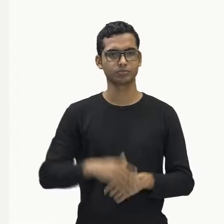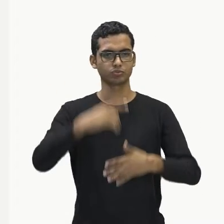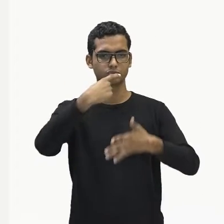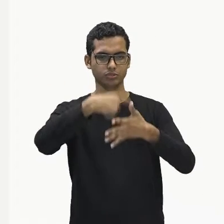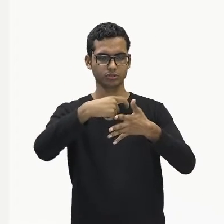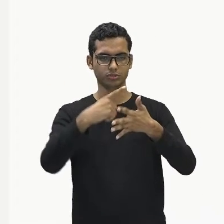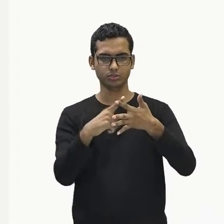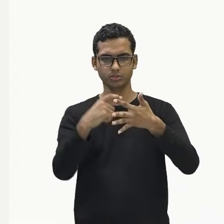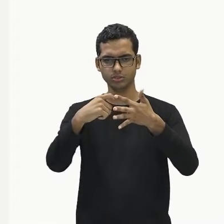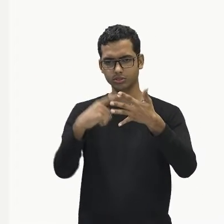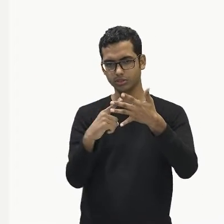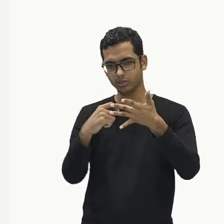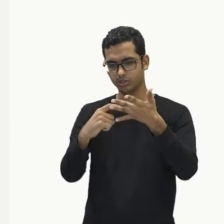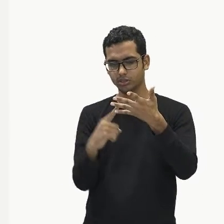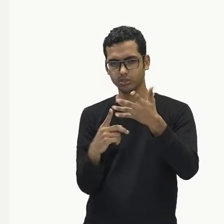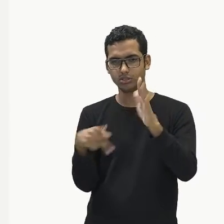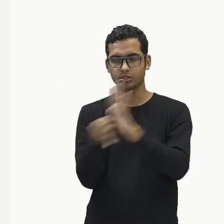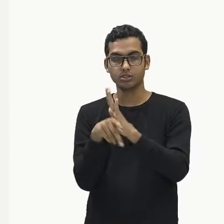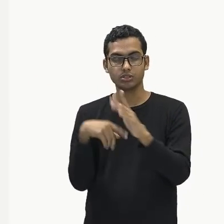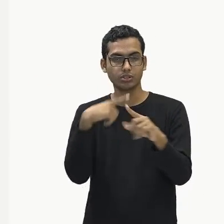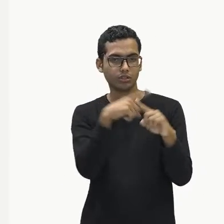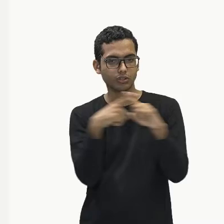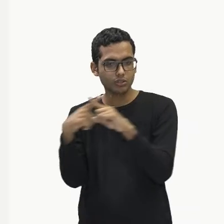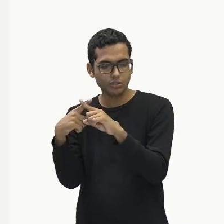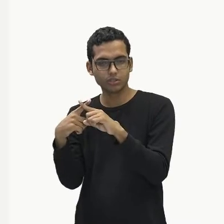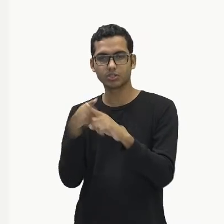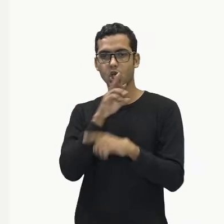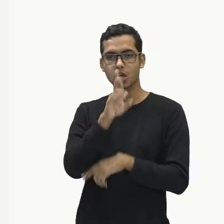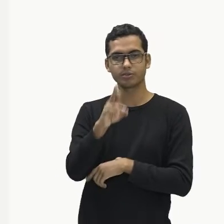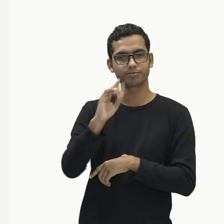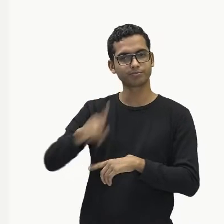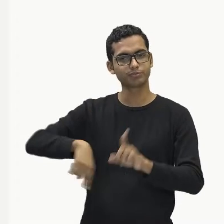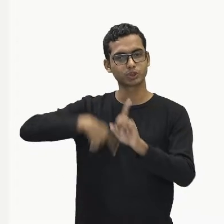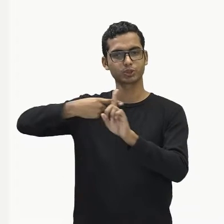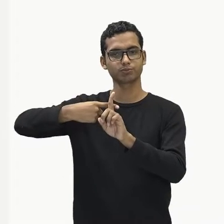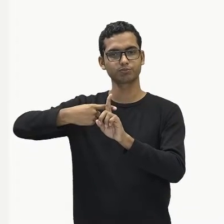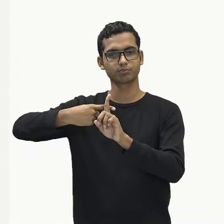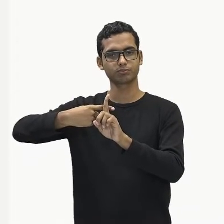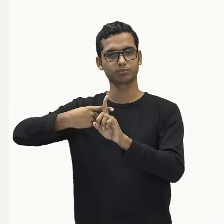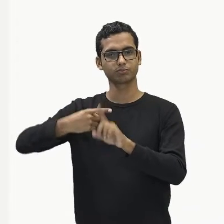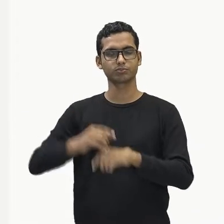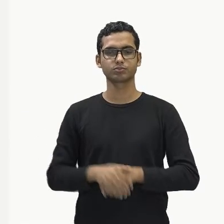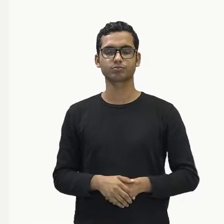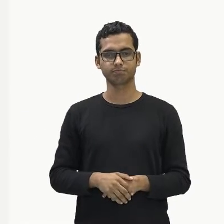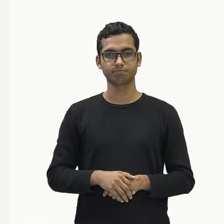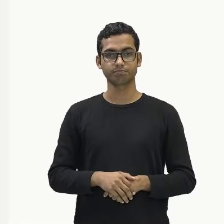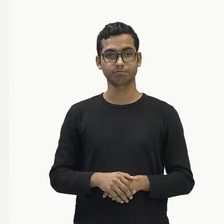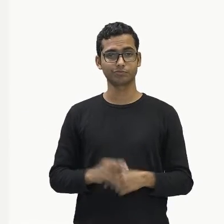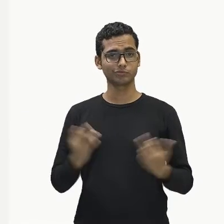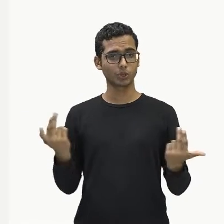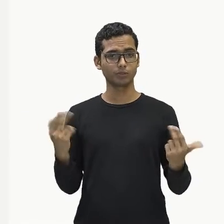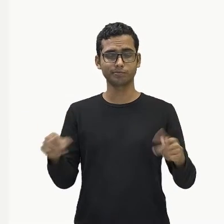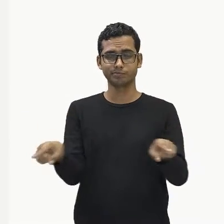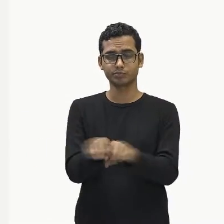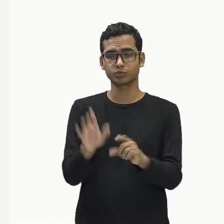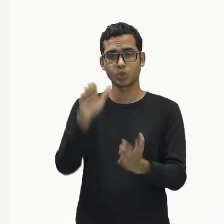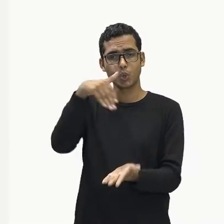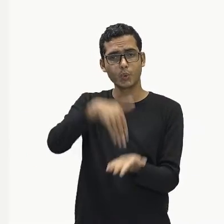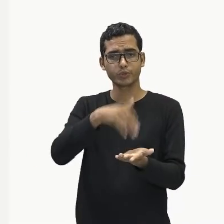na multiplicação, resultado positivo. O mesmo raciocínio aqui para o último